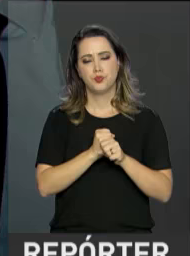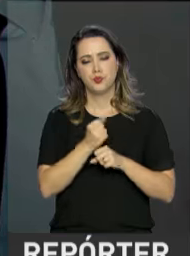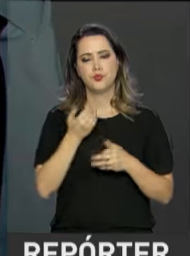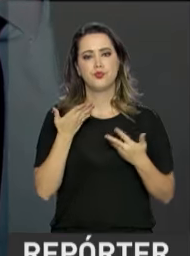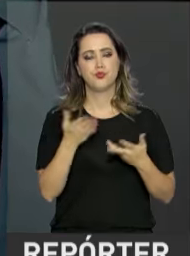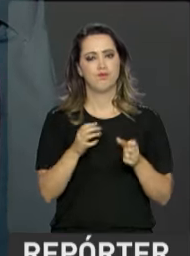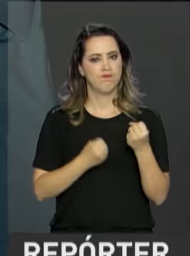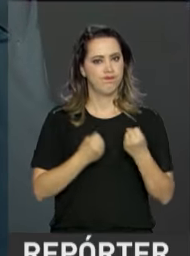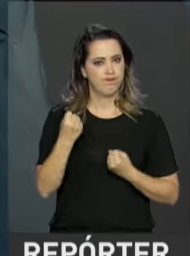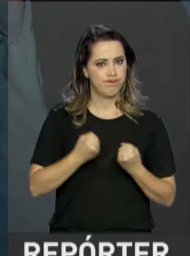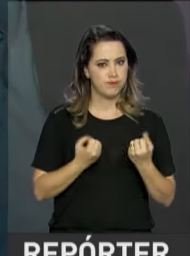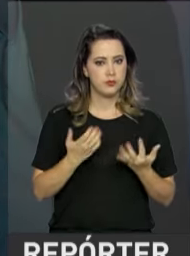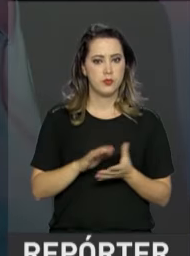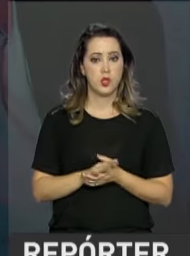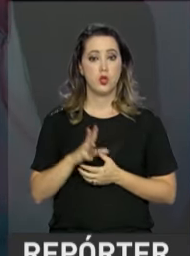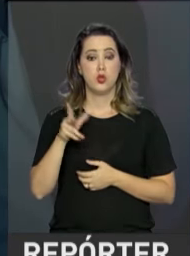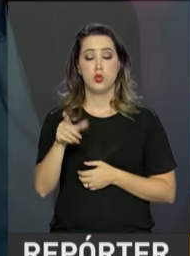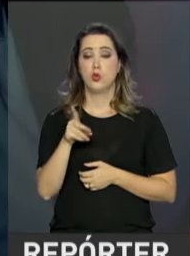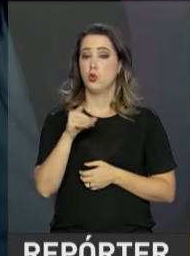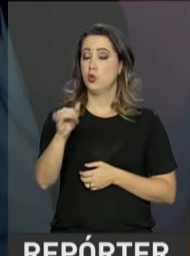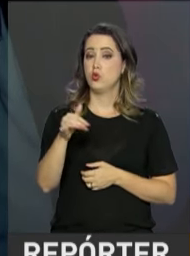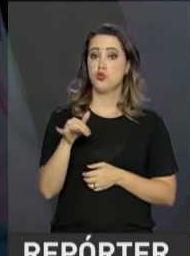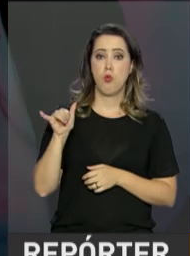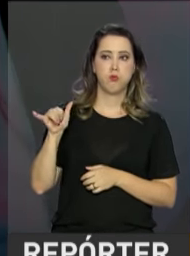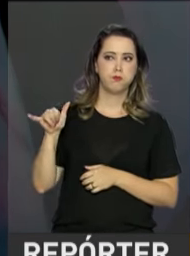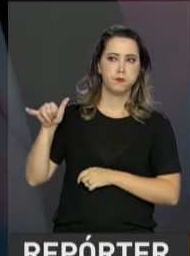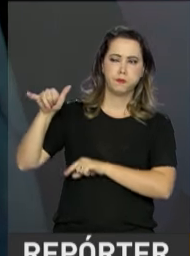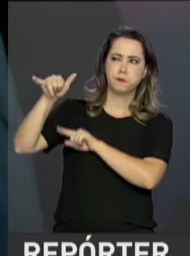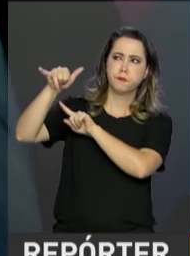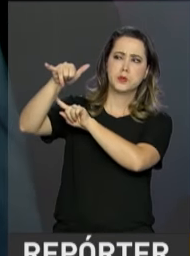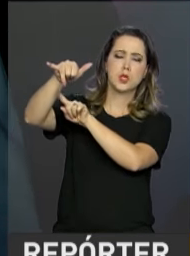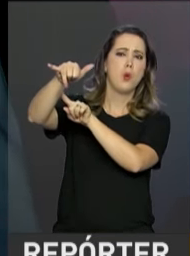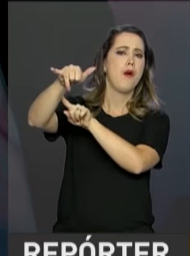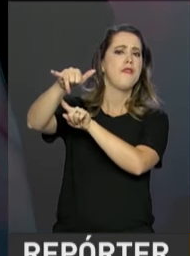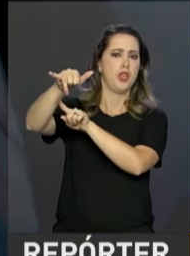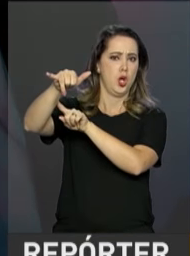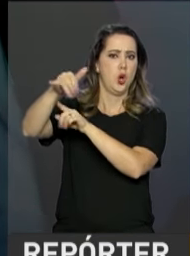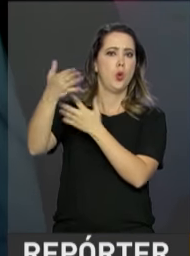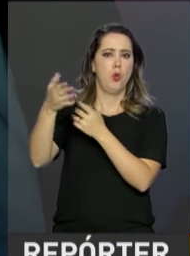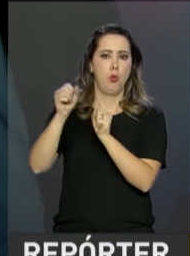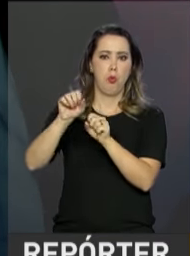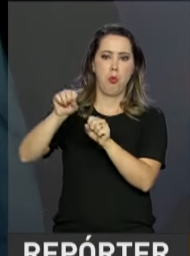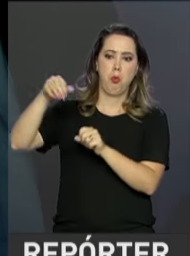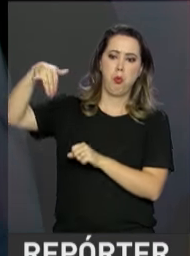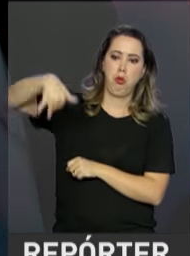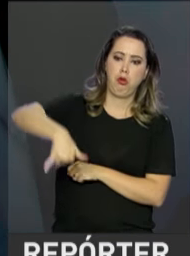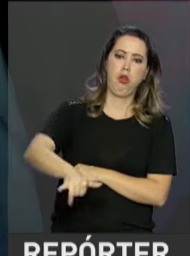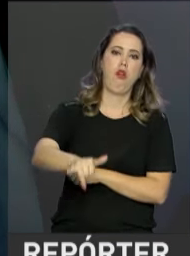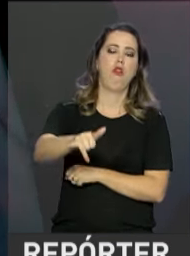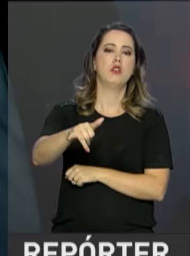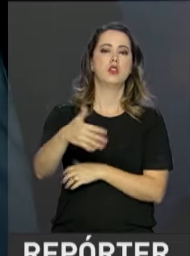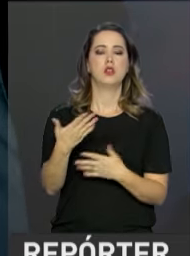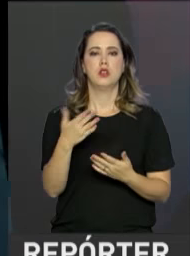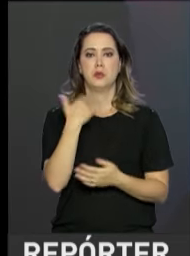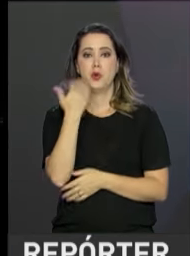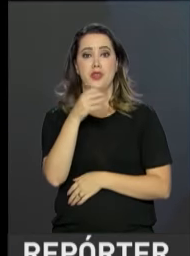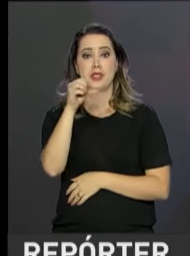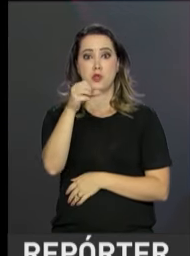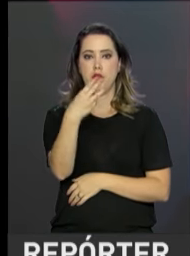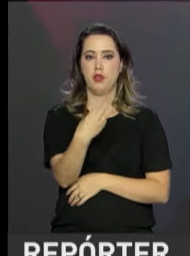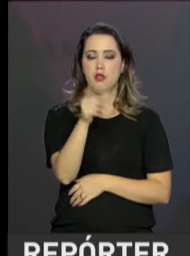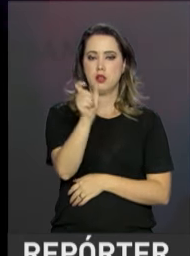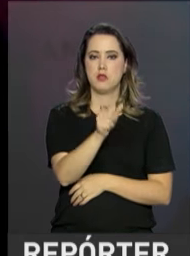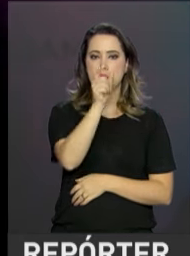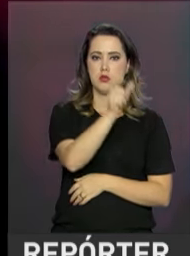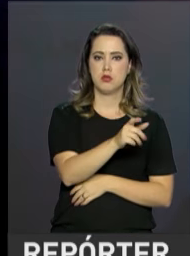trânsito. Se todos os dias um avião de médio porte fosse acidentado, ele pudesse cair e morressem 93